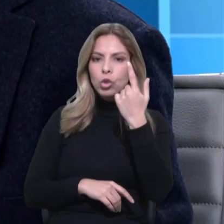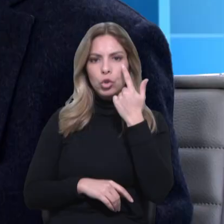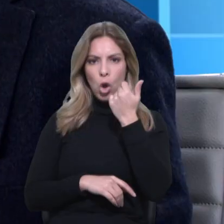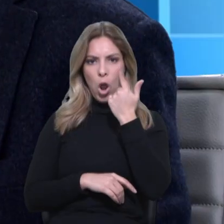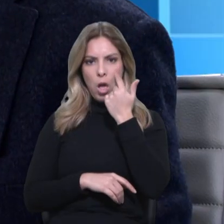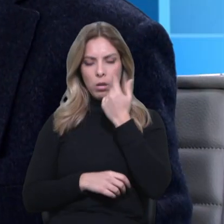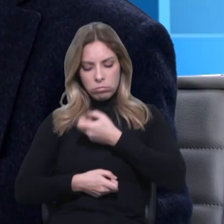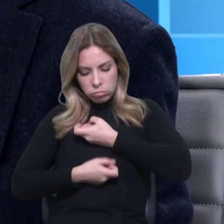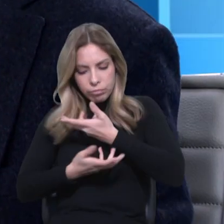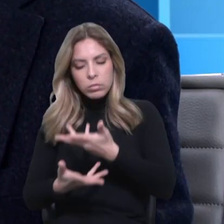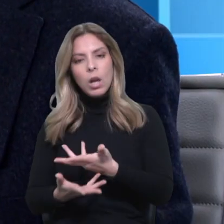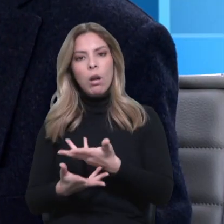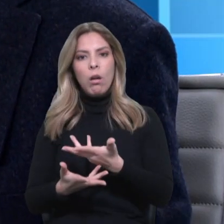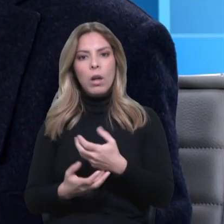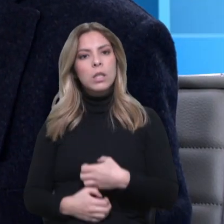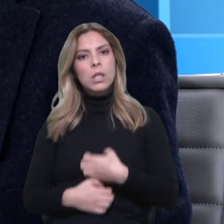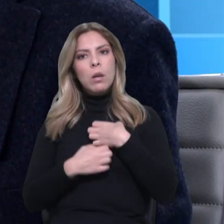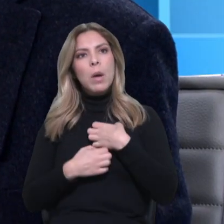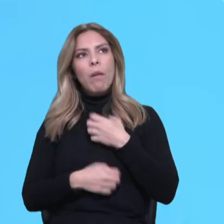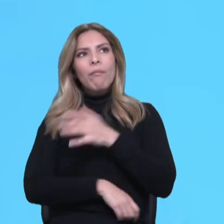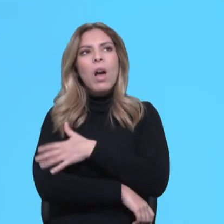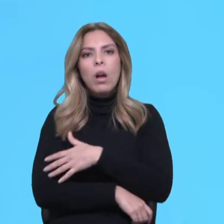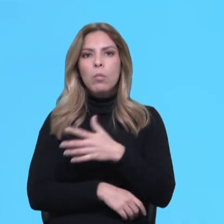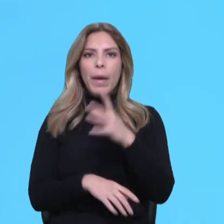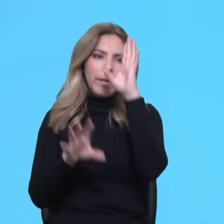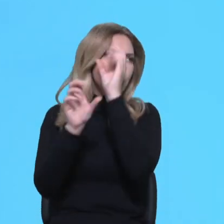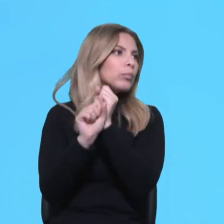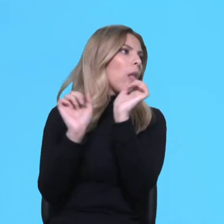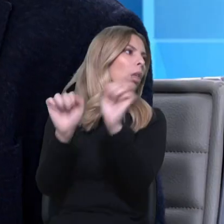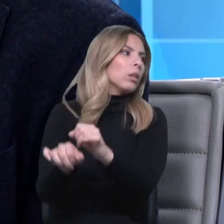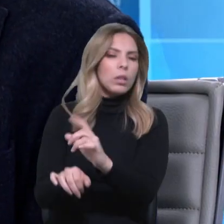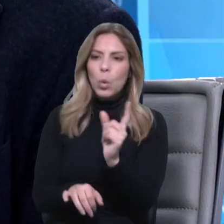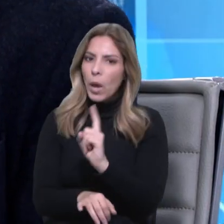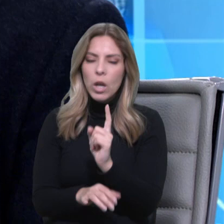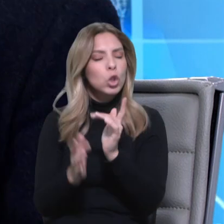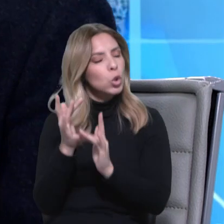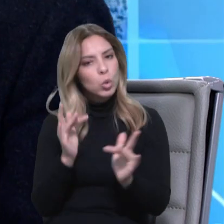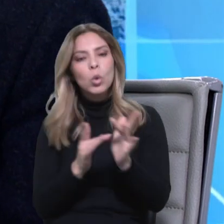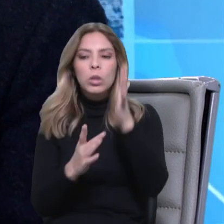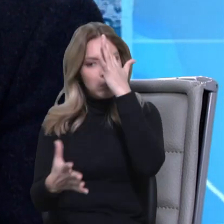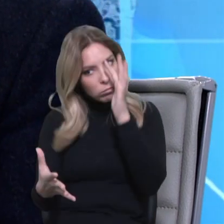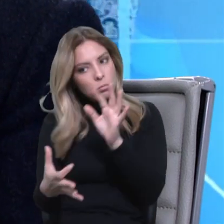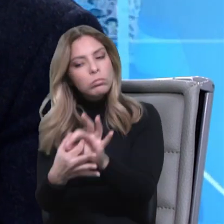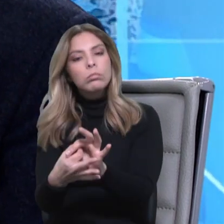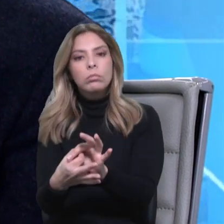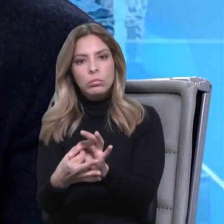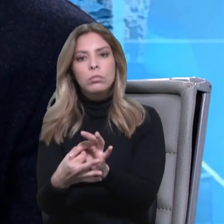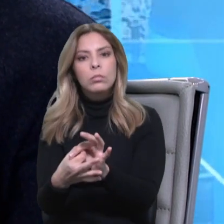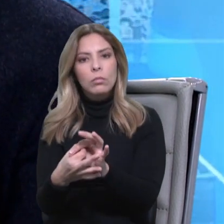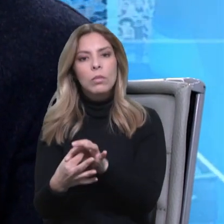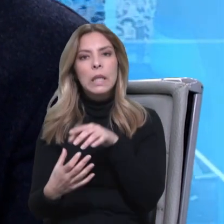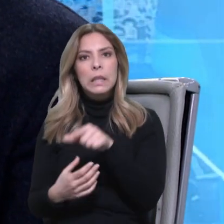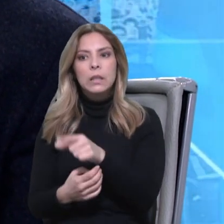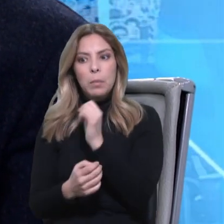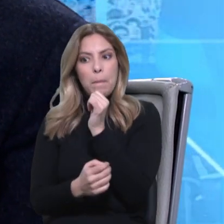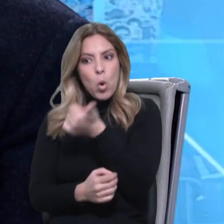ou que seja um sinal de fragilidade. Nem desligado da realidade. Não, exatamente. Jesus é o primeiro que, perante uma perda